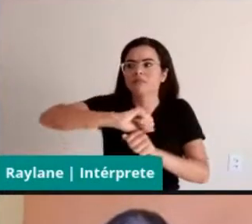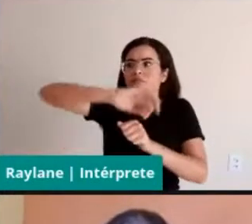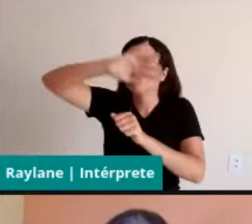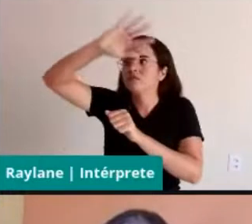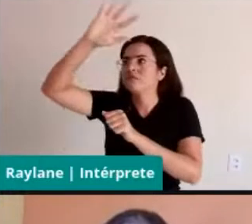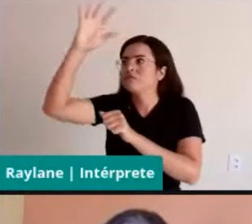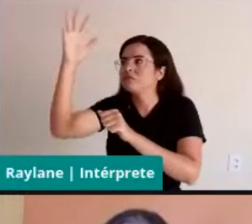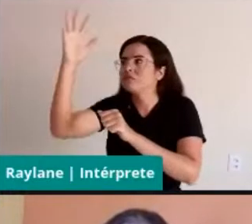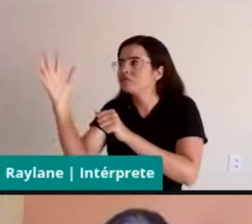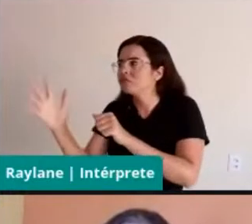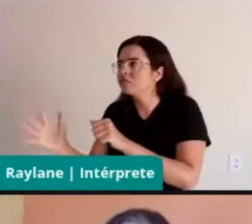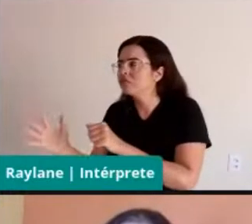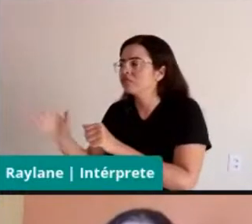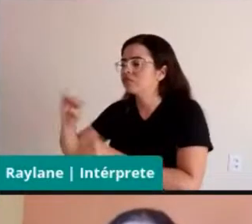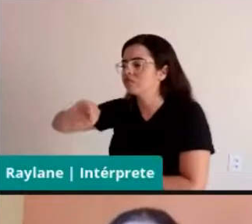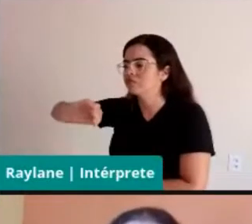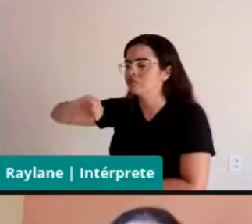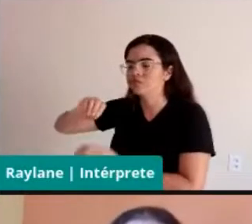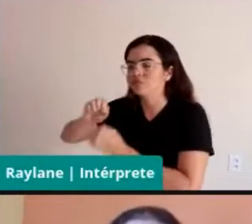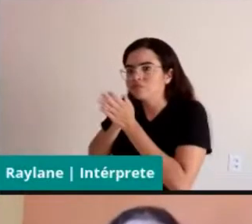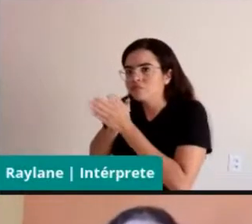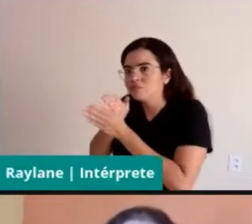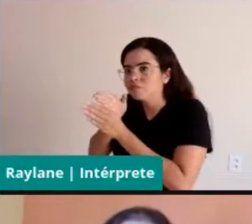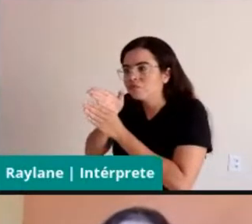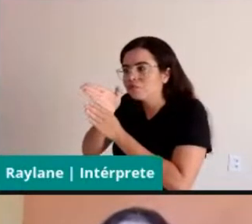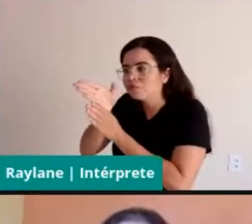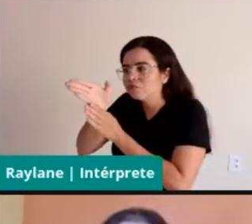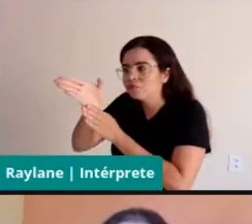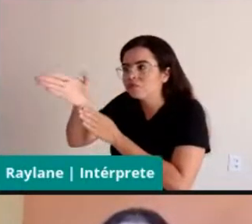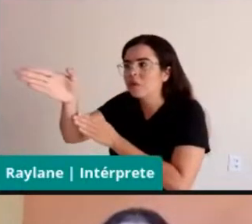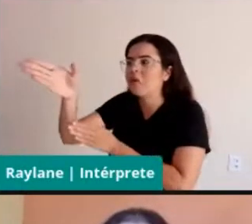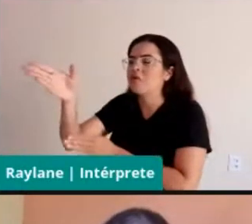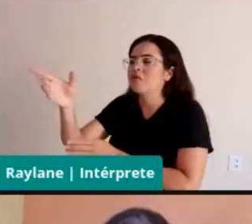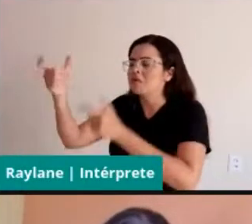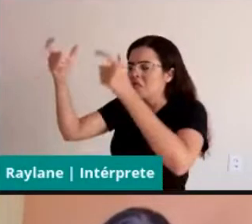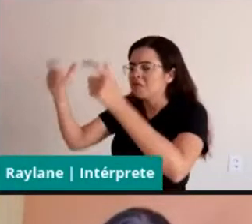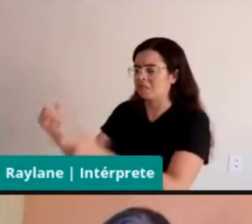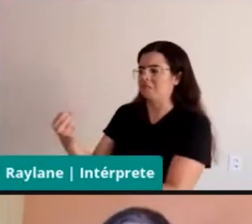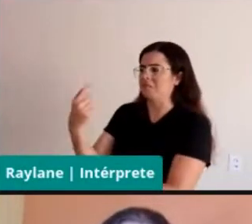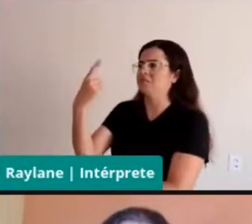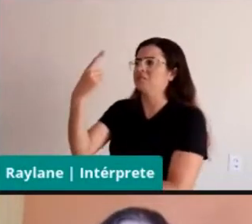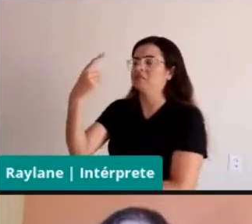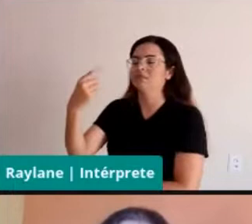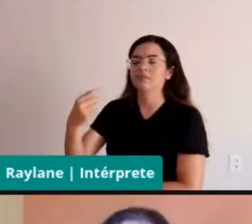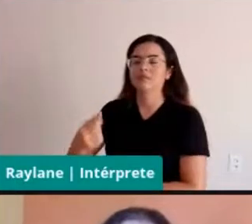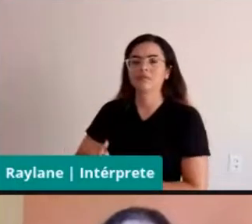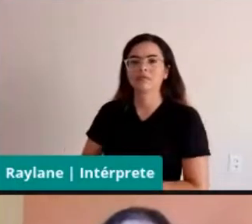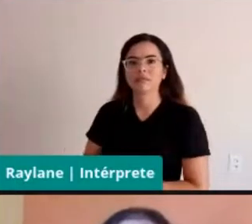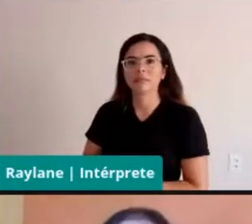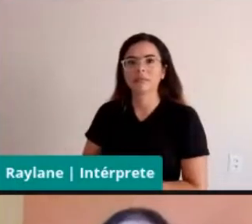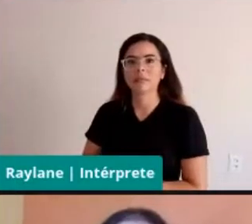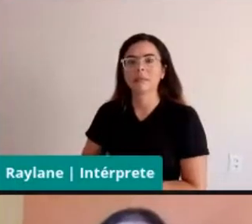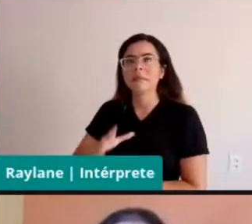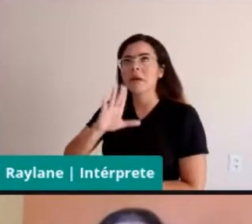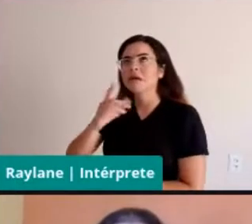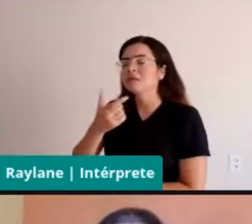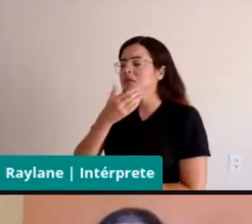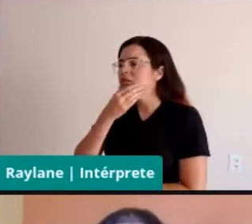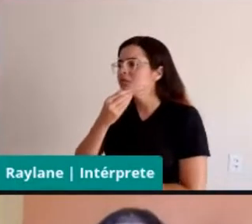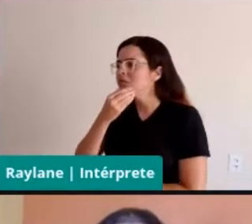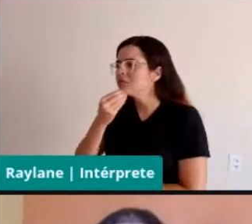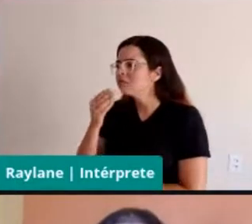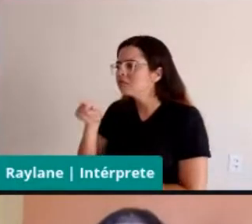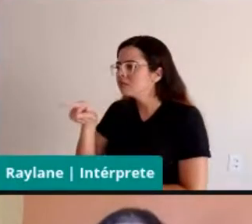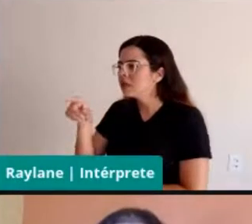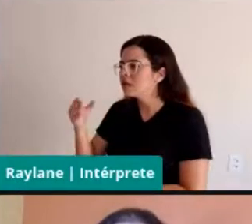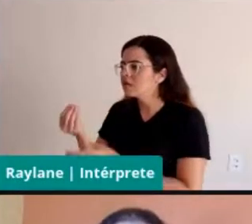e é um lugar estranho, mas o homem que está no bar, ele